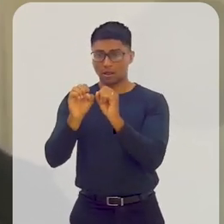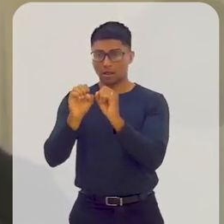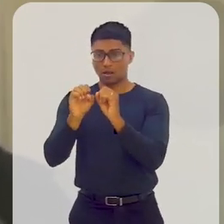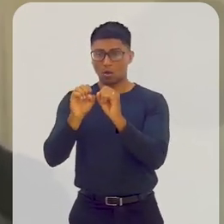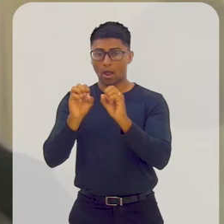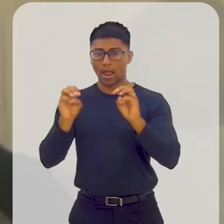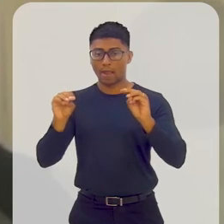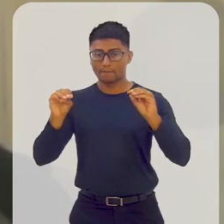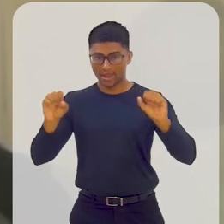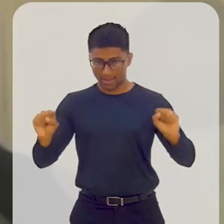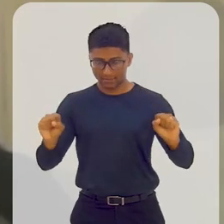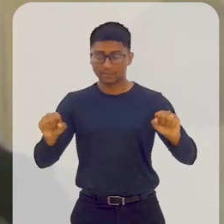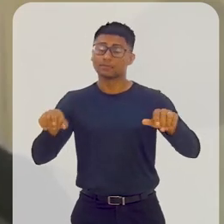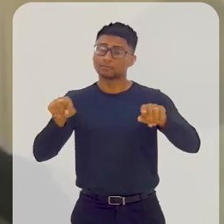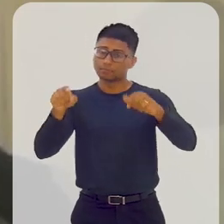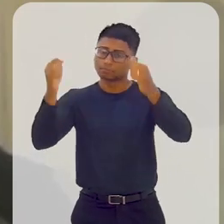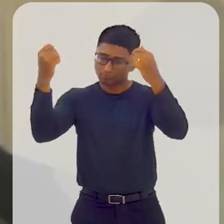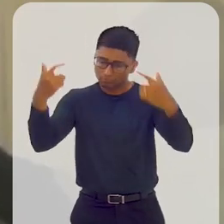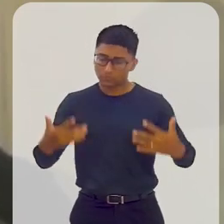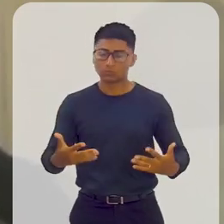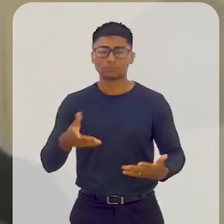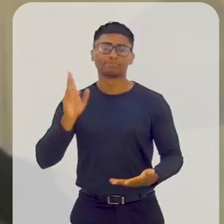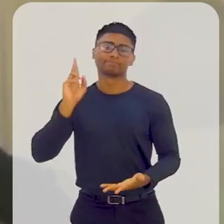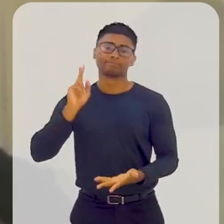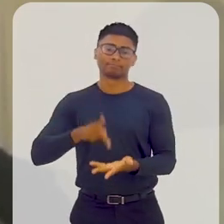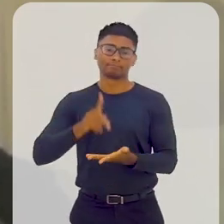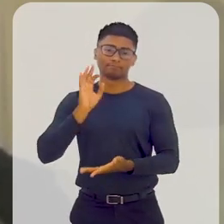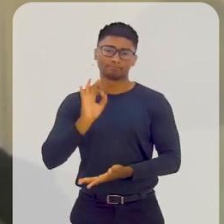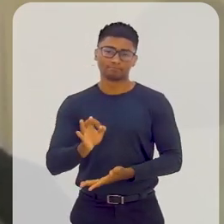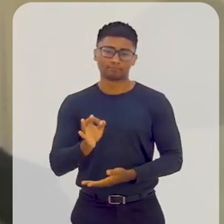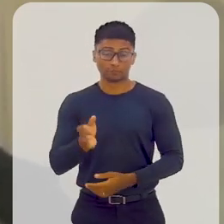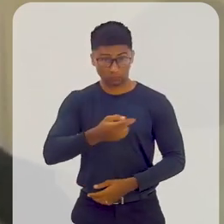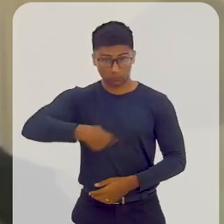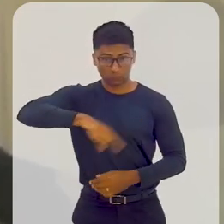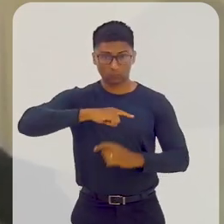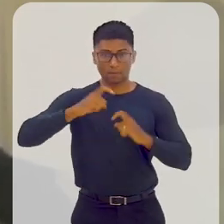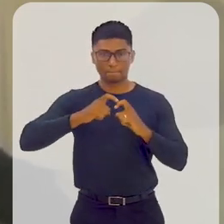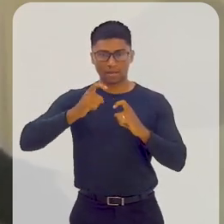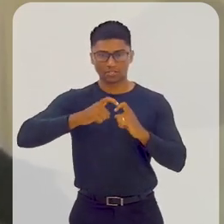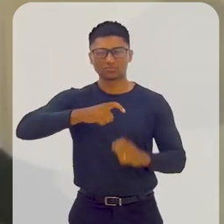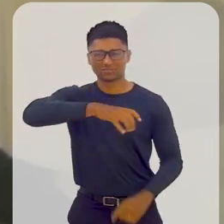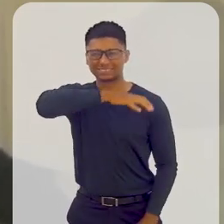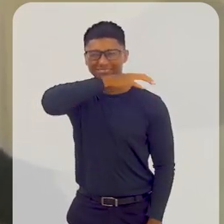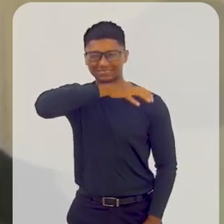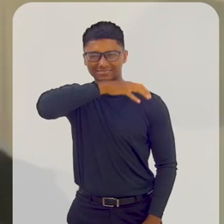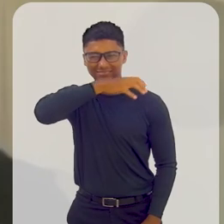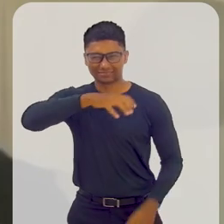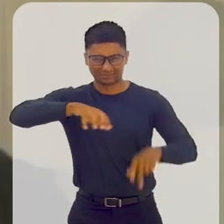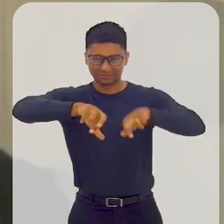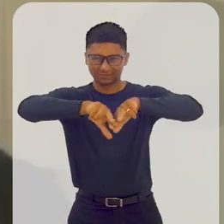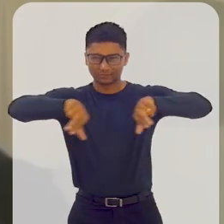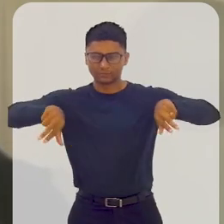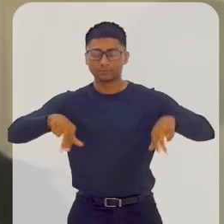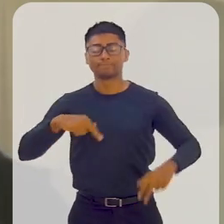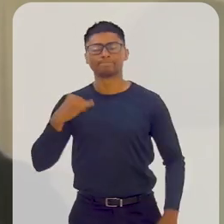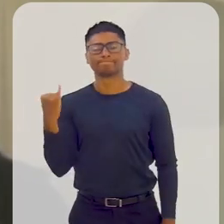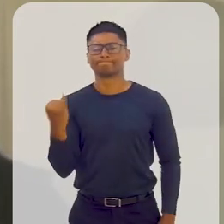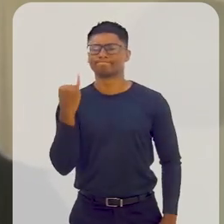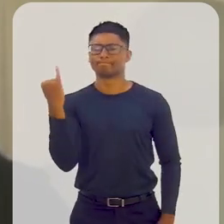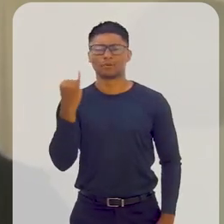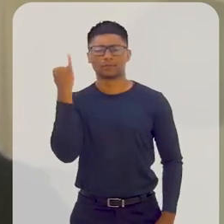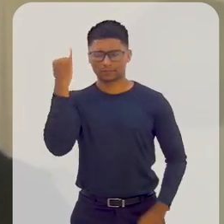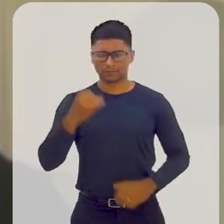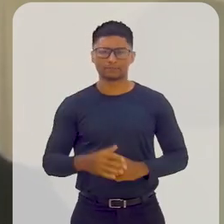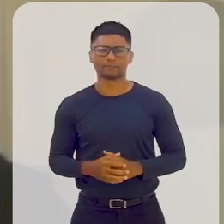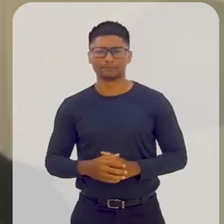Organização Mundial de Saúde. E nós, veterinários, né, temos assim, uma